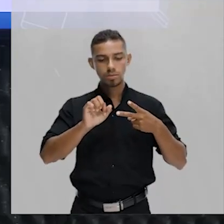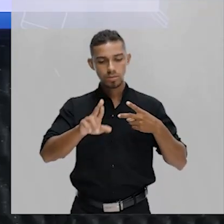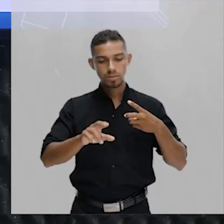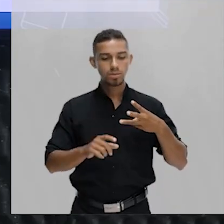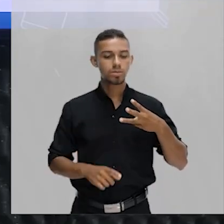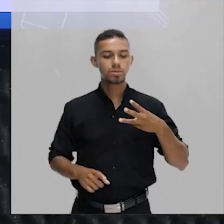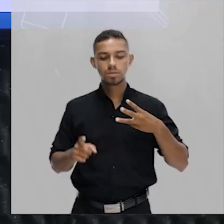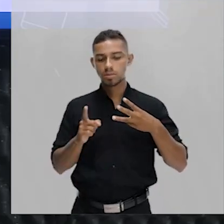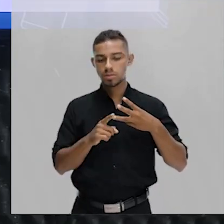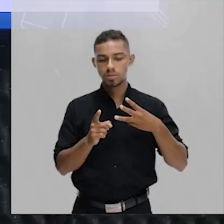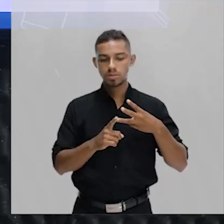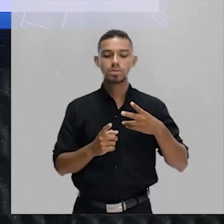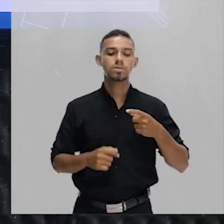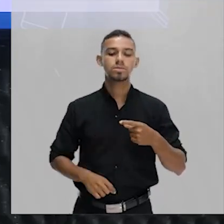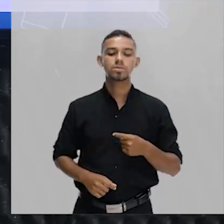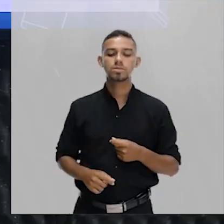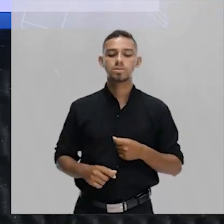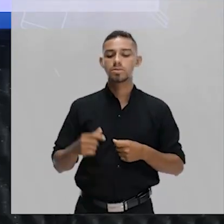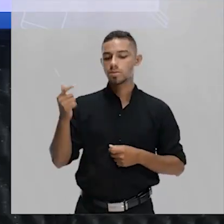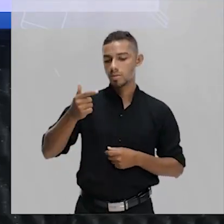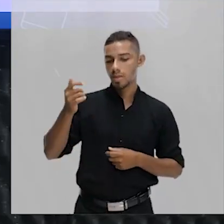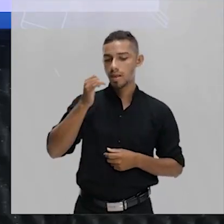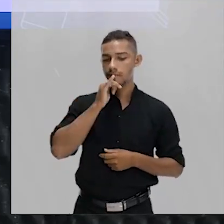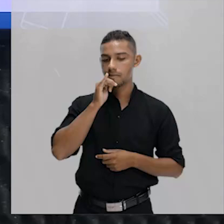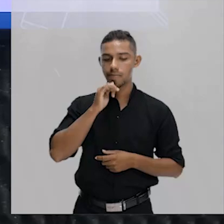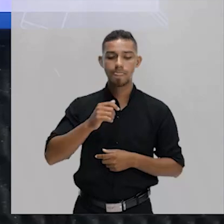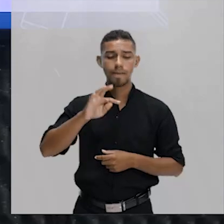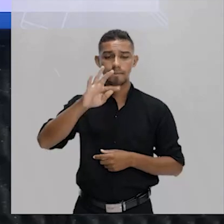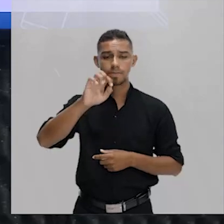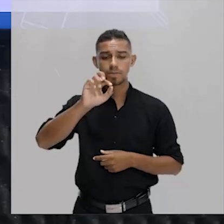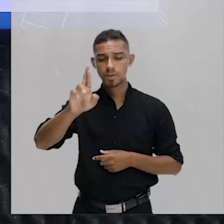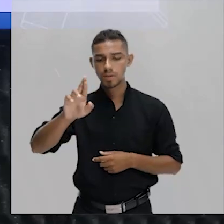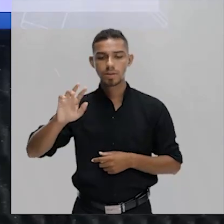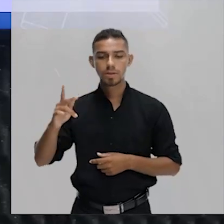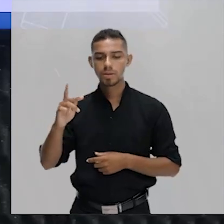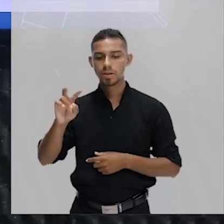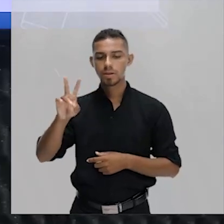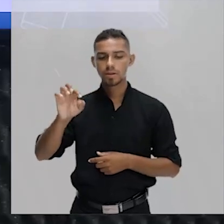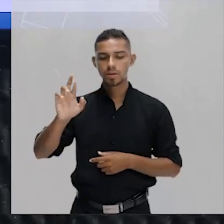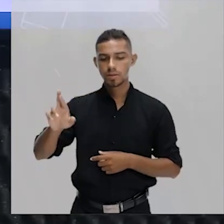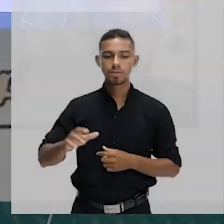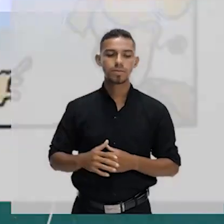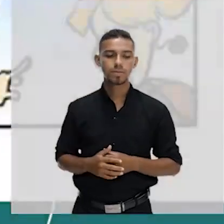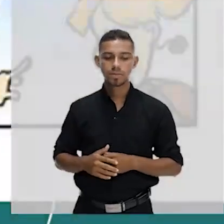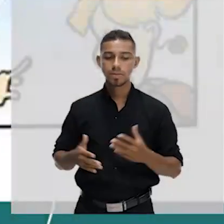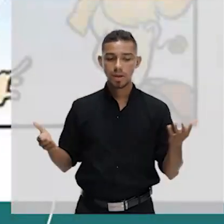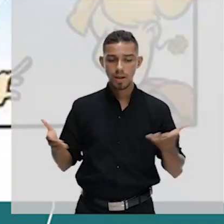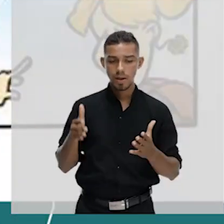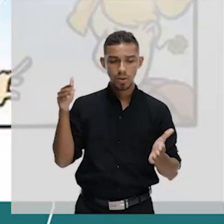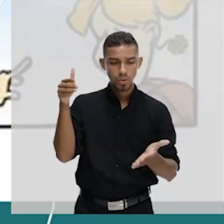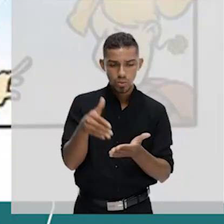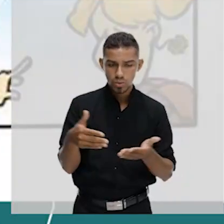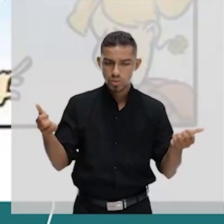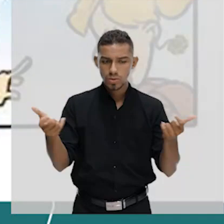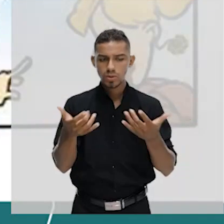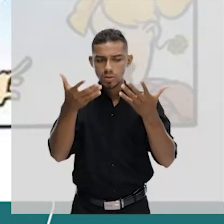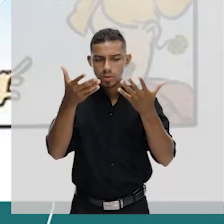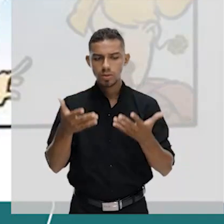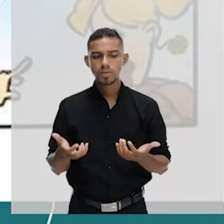segundo exemplo, nós temos os verbos auxiliares ter e haver. E por último, nós vamos falar sobre